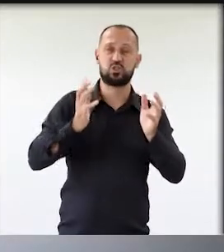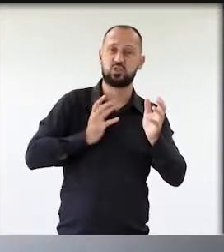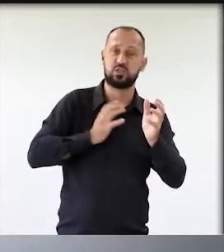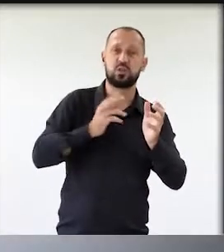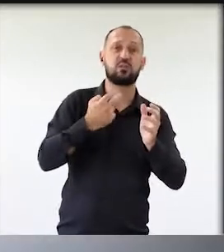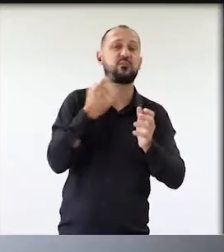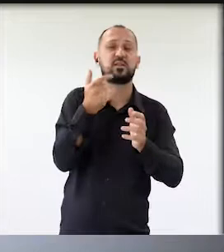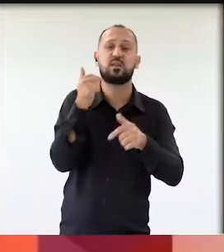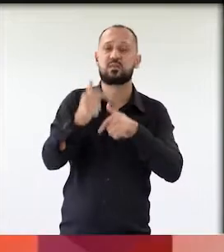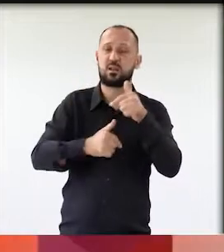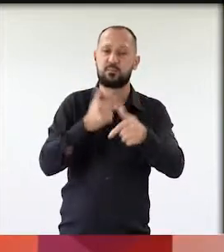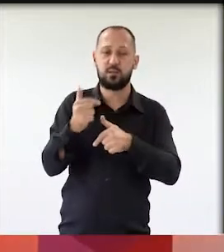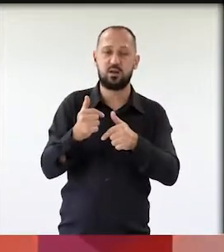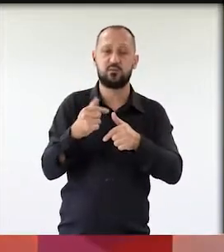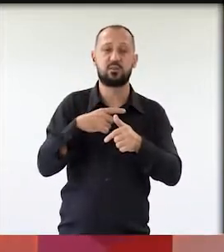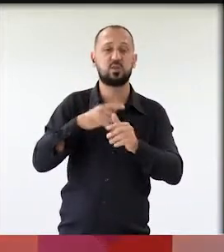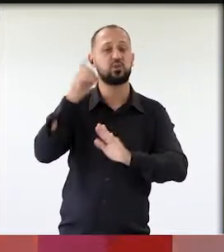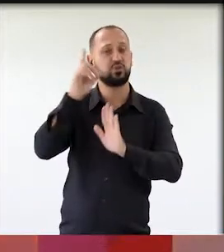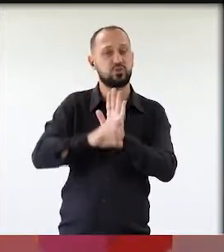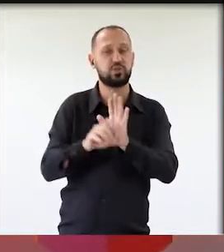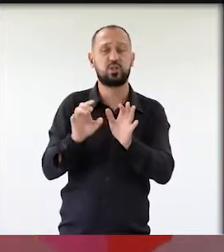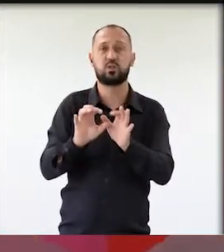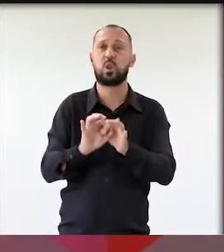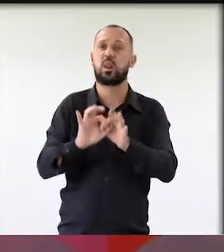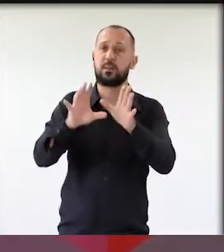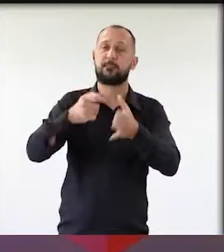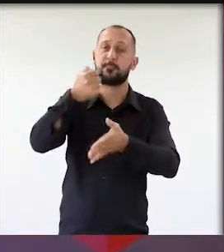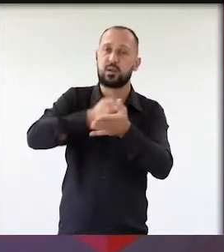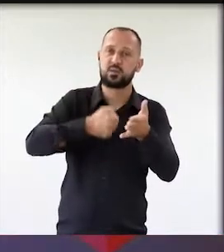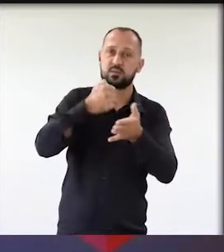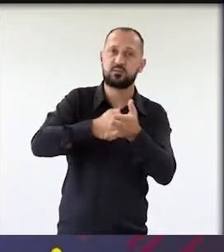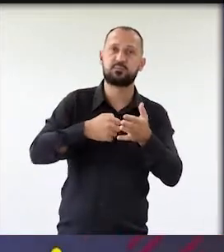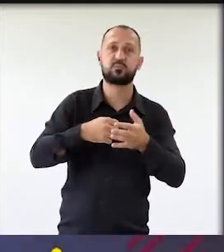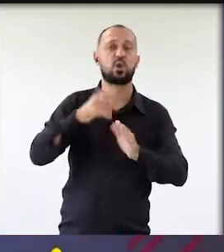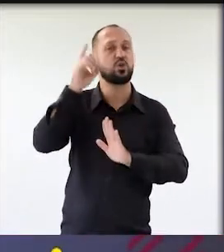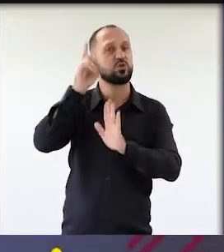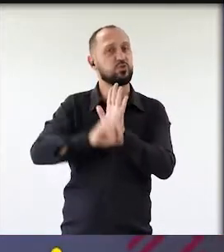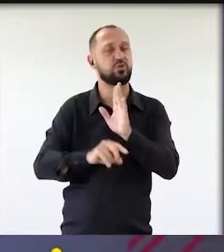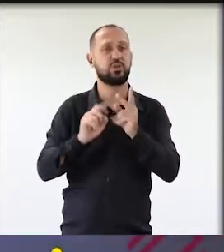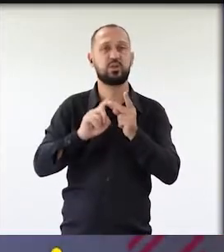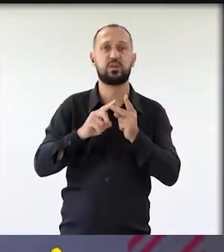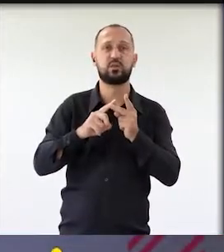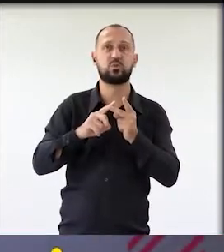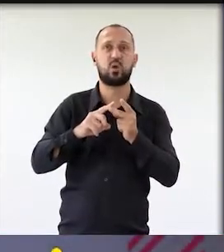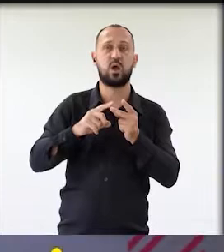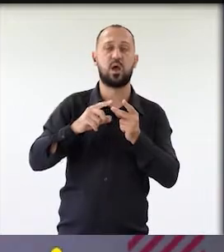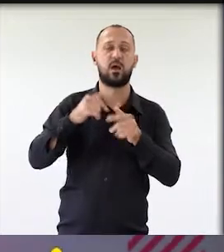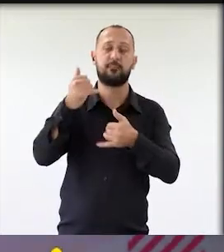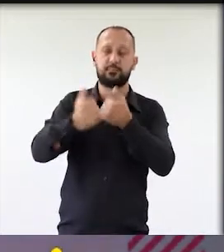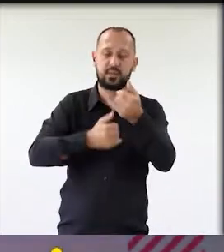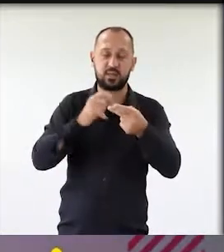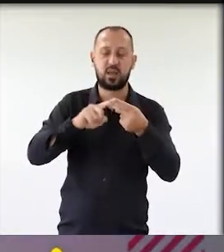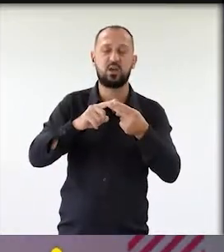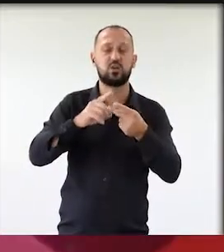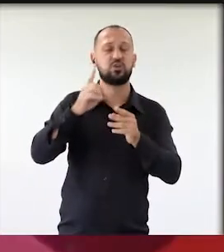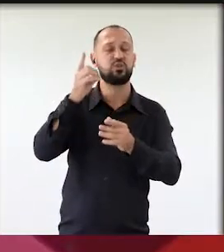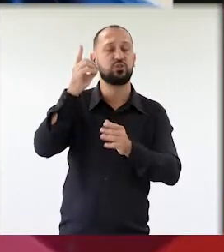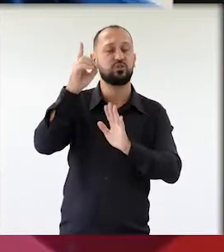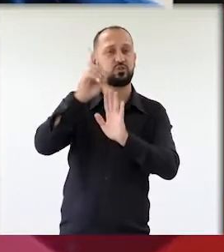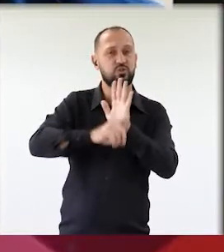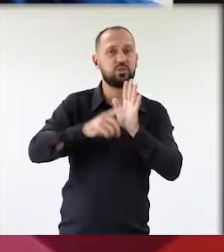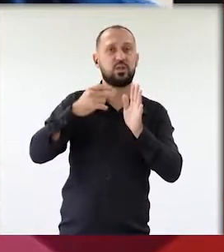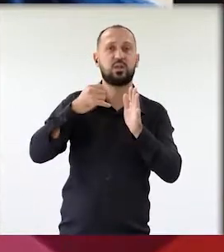infantil. Essas crianças terão todos os seus direitos assegurados, né, pela família, direito ao lazer,